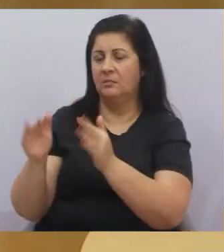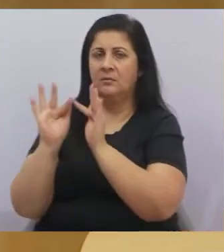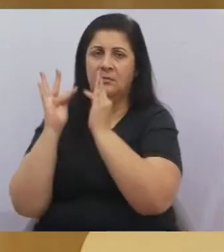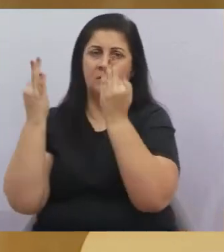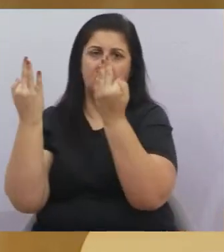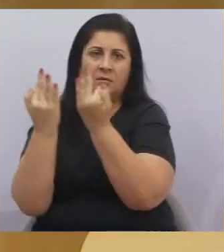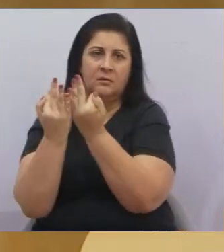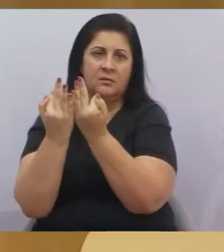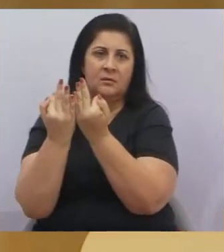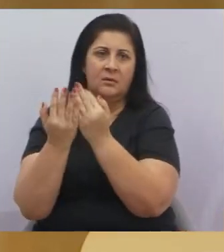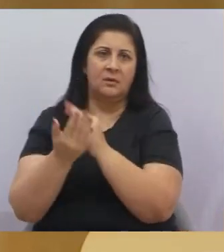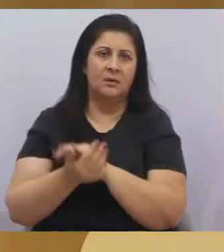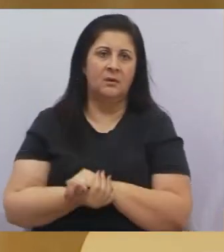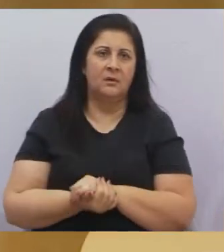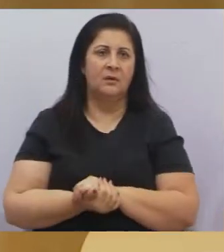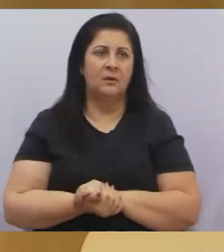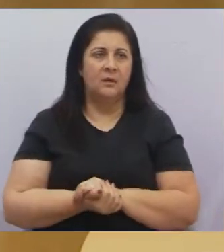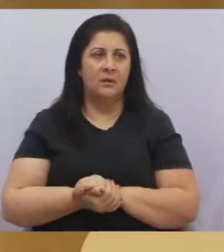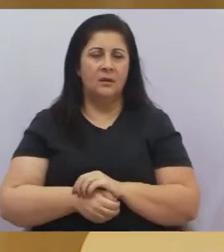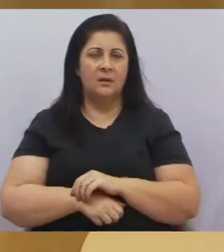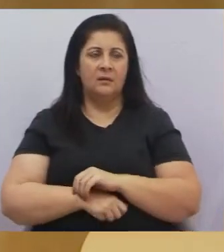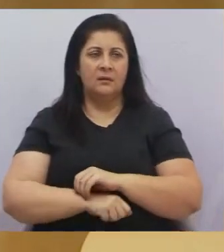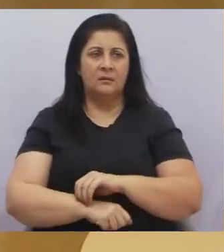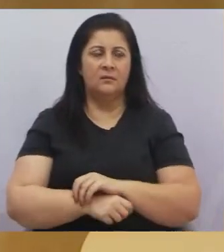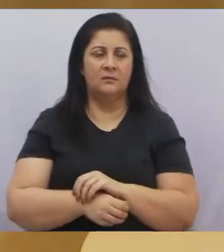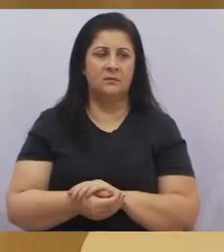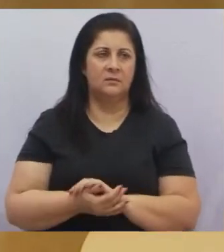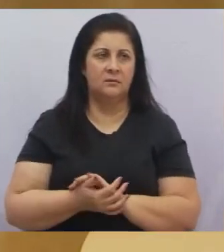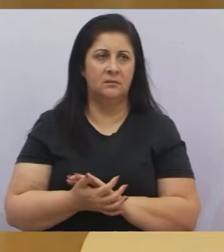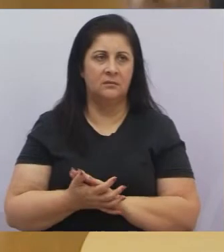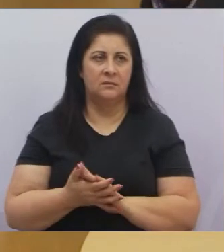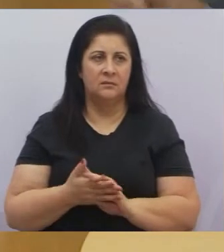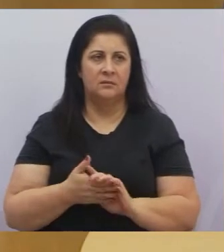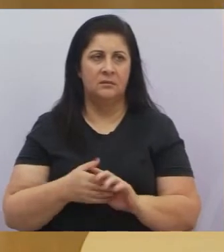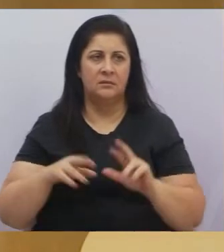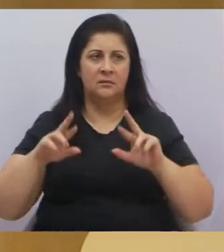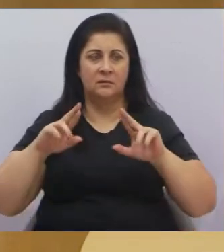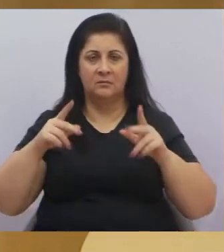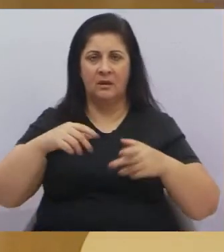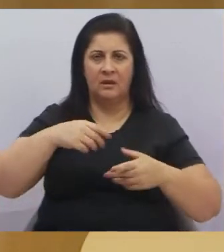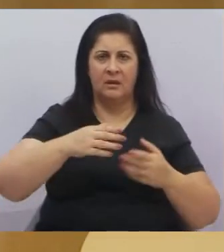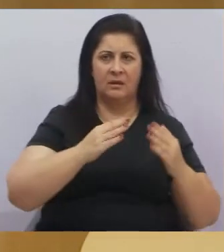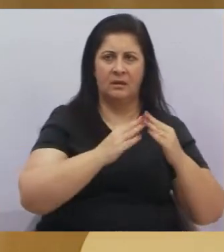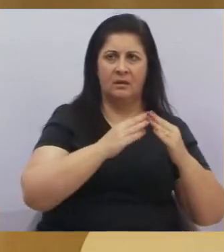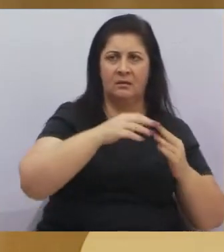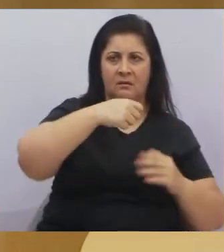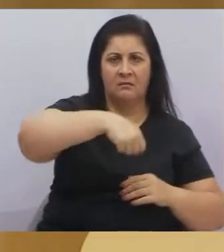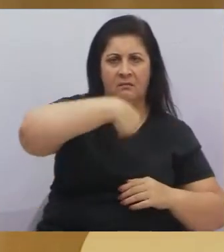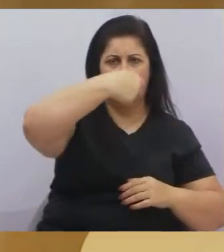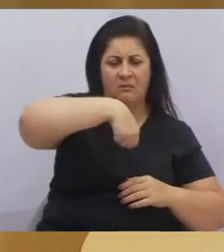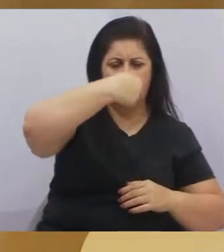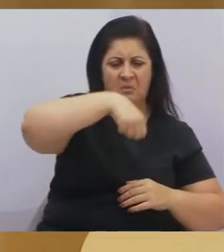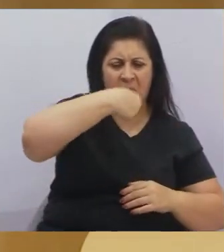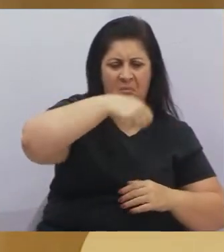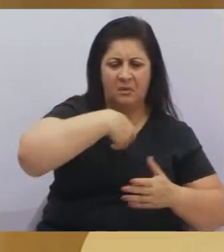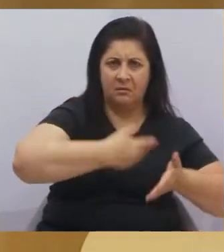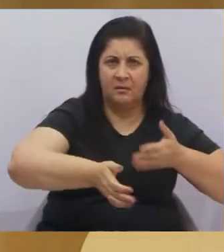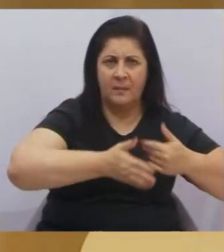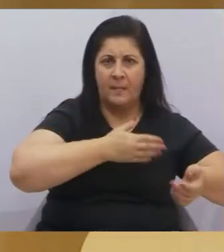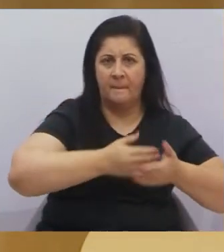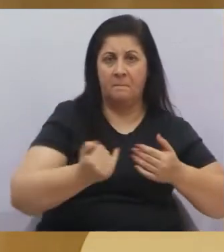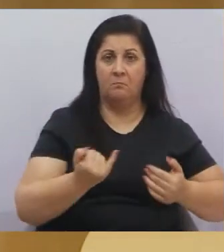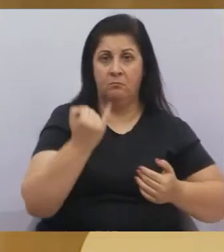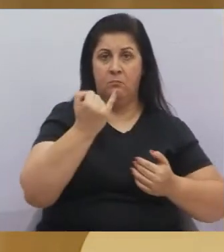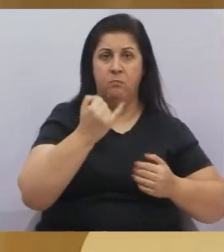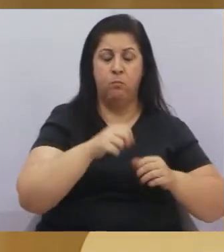uma cultura diferente da minha. Eu aprendi diferente, pegava na colher e comia. Queria nem saber, o importante era estar